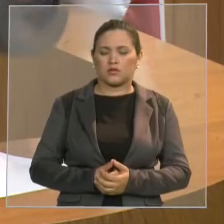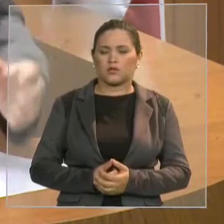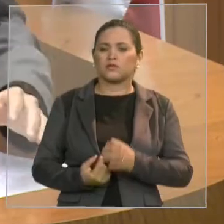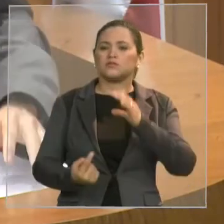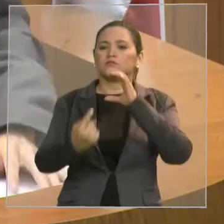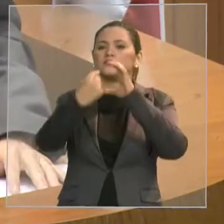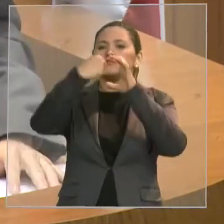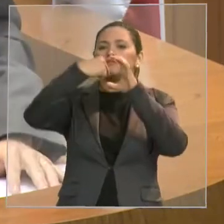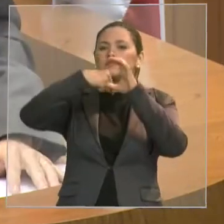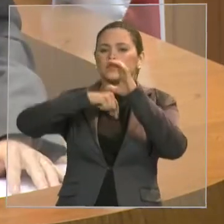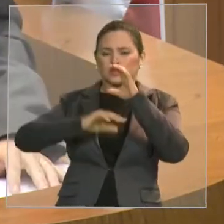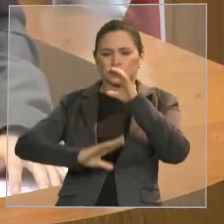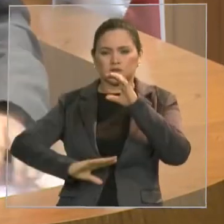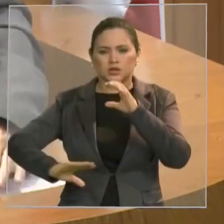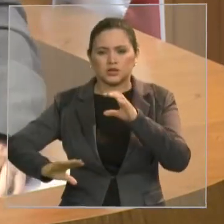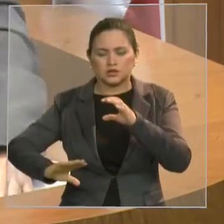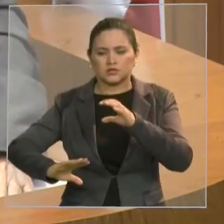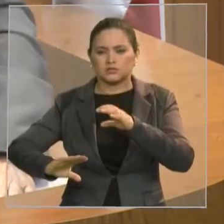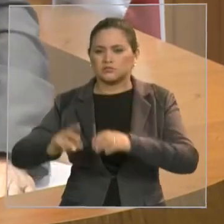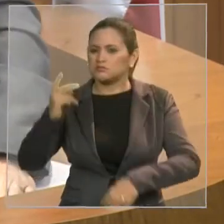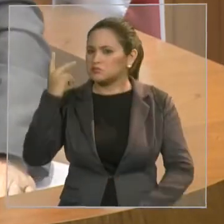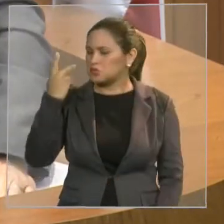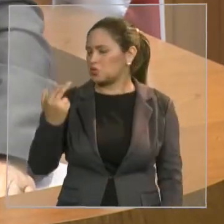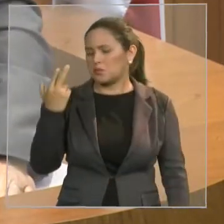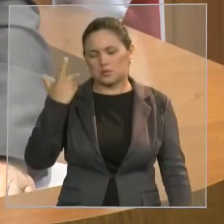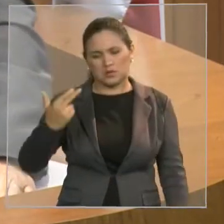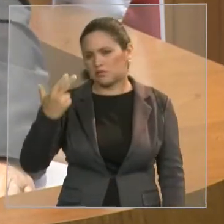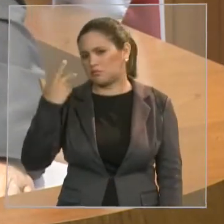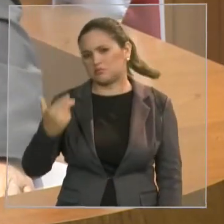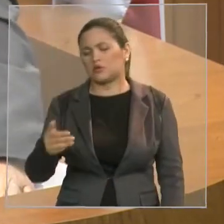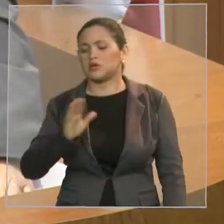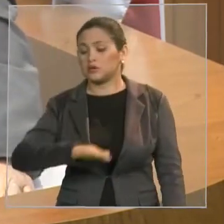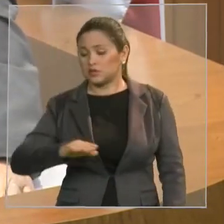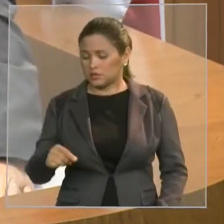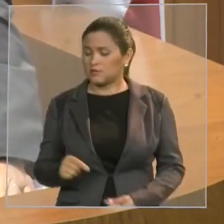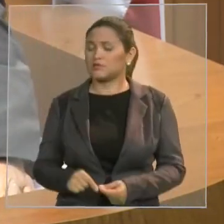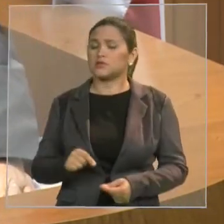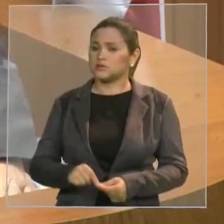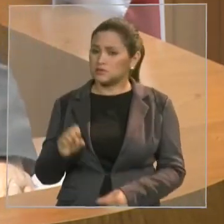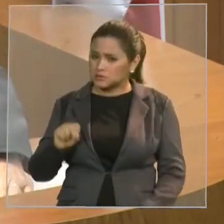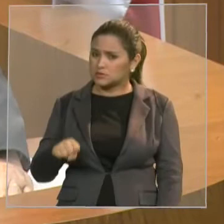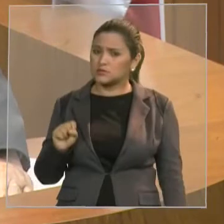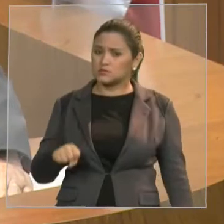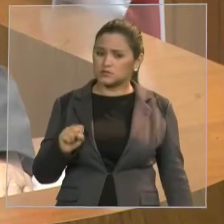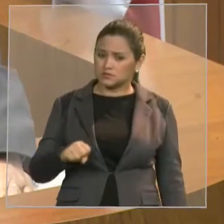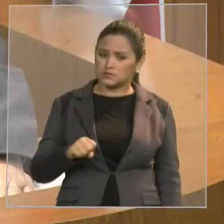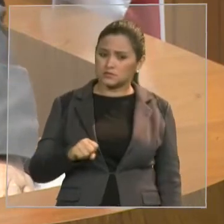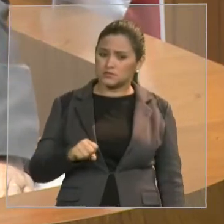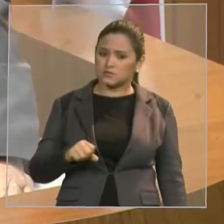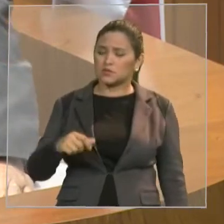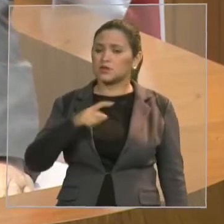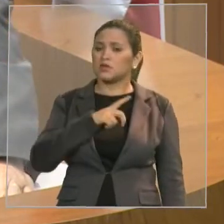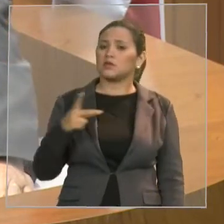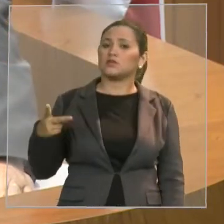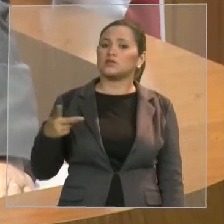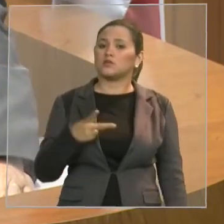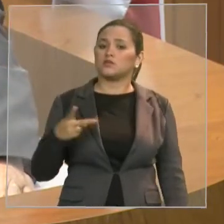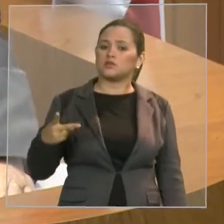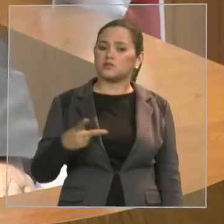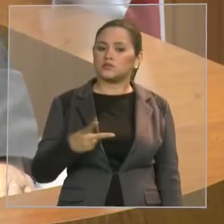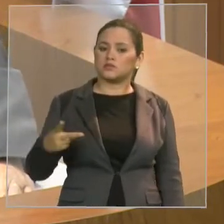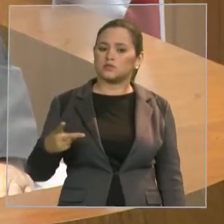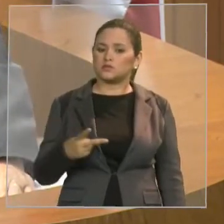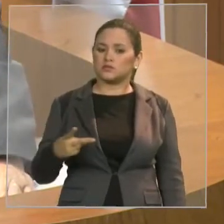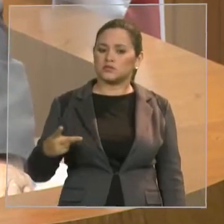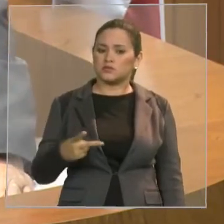funcionando regularmente. As crianças estão fazendo endoscopia. Existem dois aparelhos no Juvencio Matos.